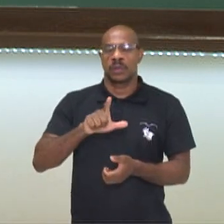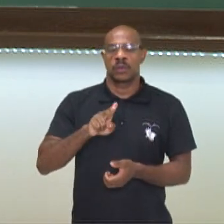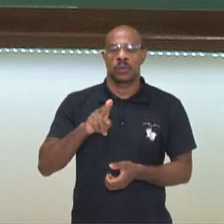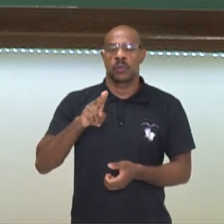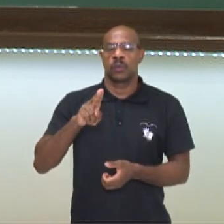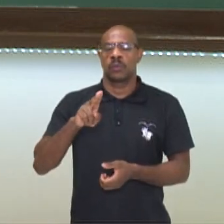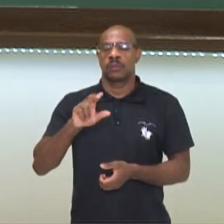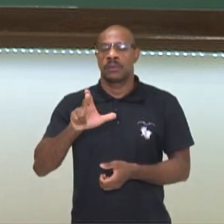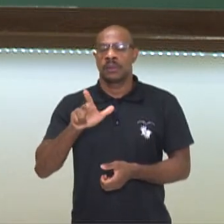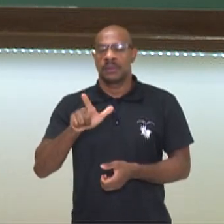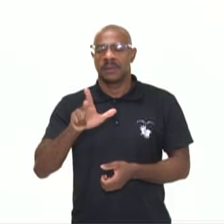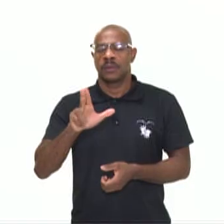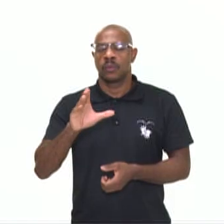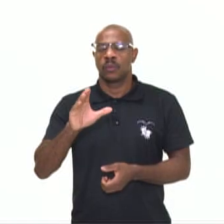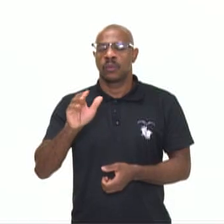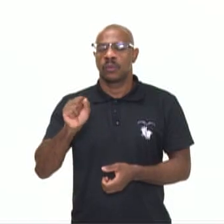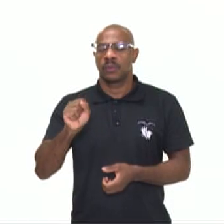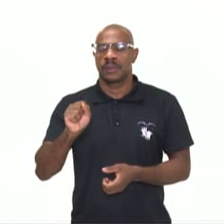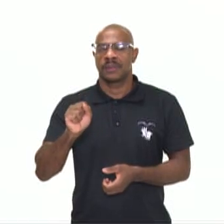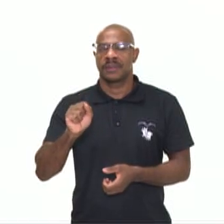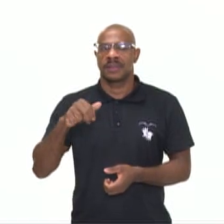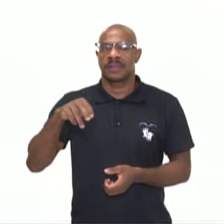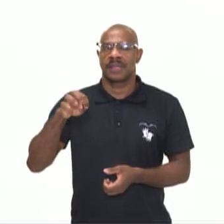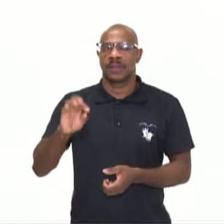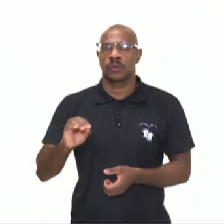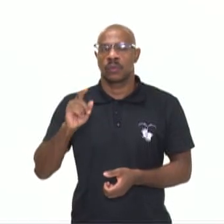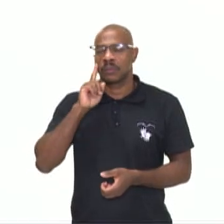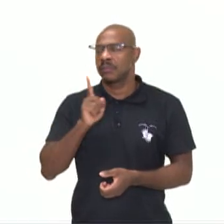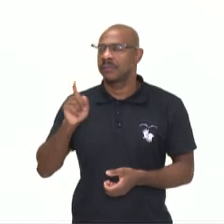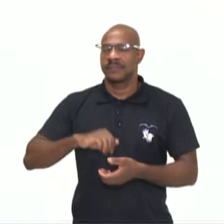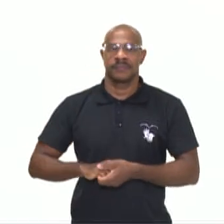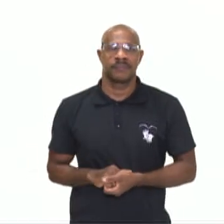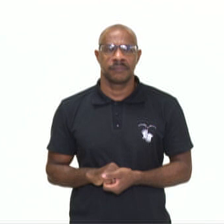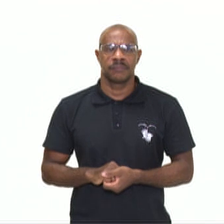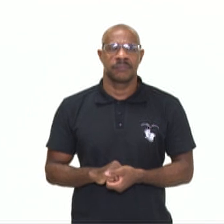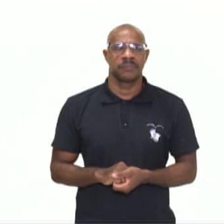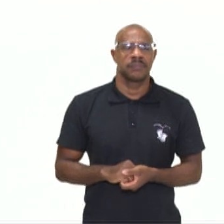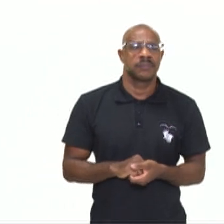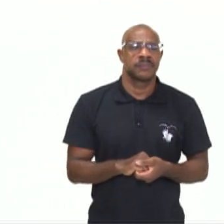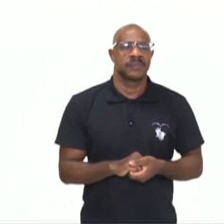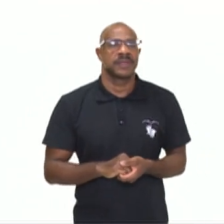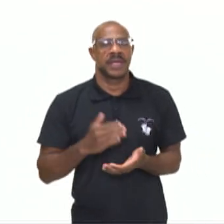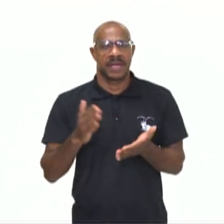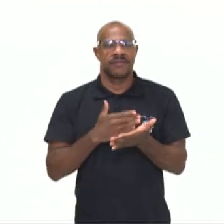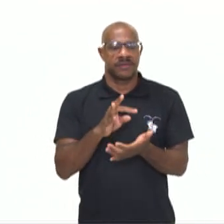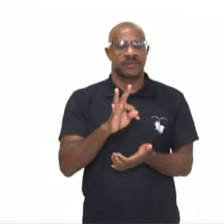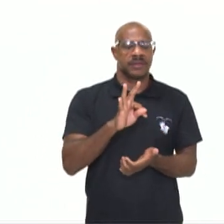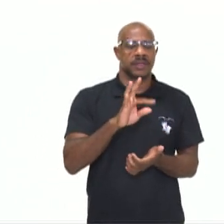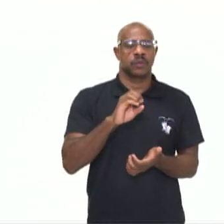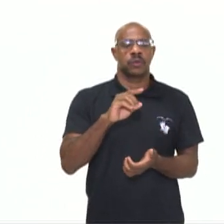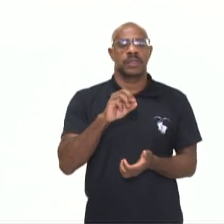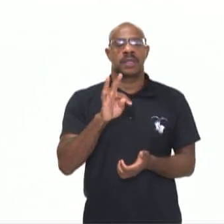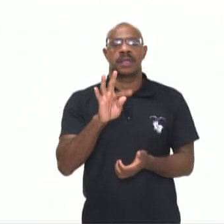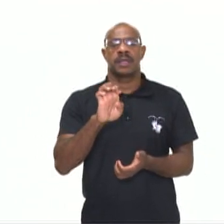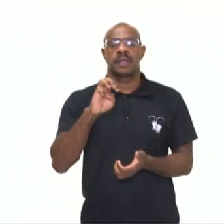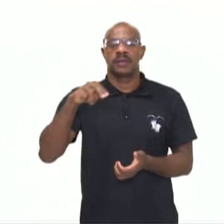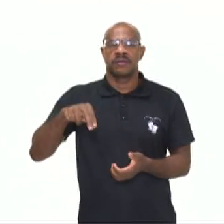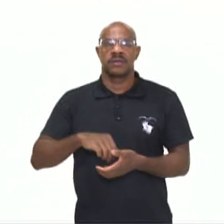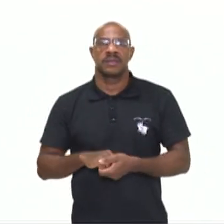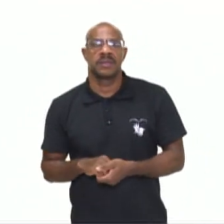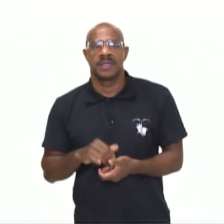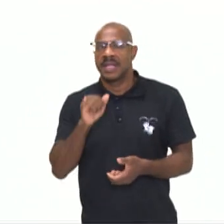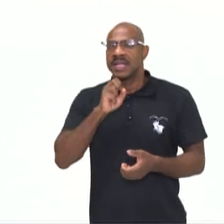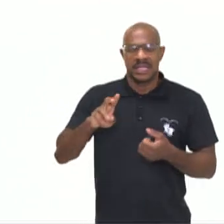Lucas Neto. Vamos observar o que está falando aqui, olha lá. Todatim. Se Lucas Neto fosse um